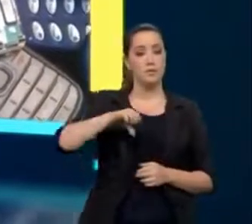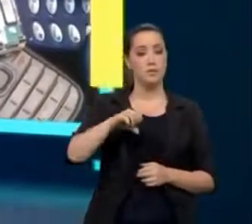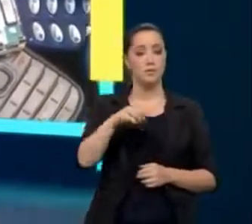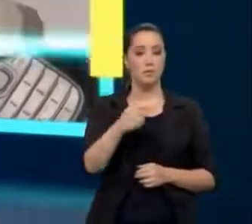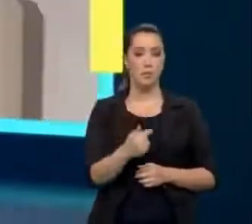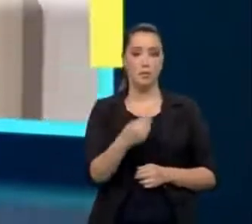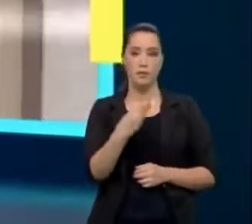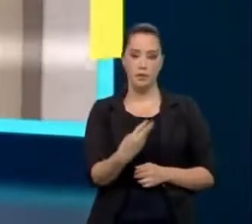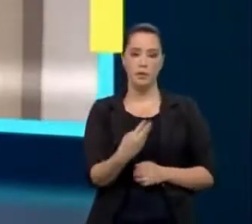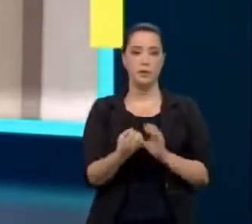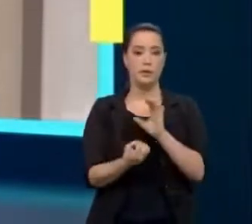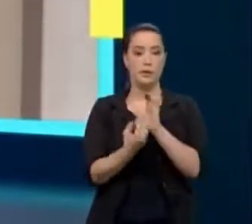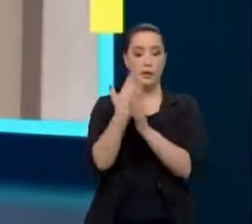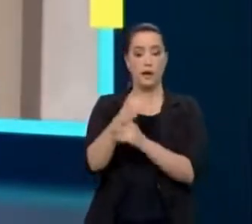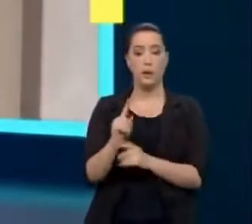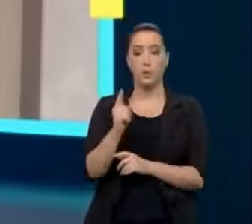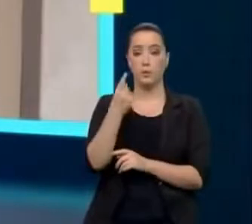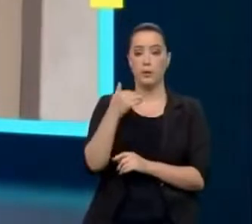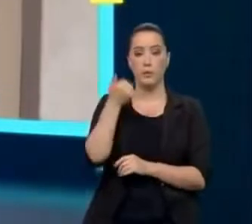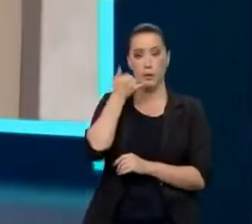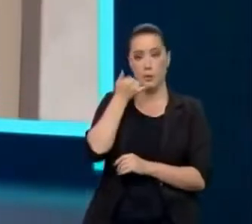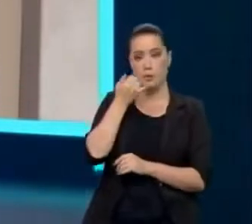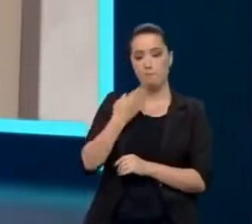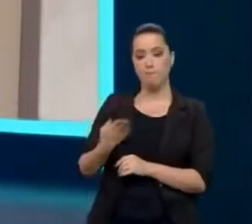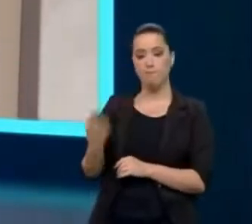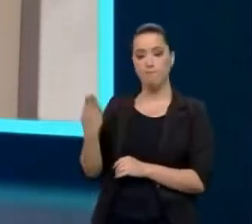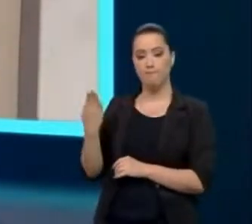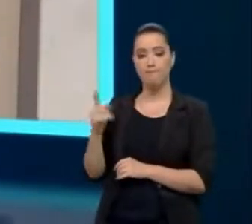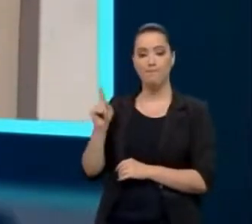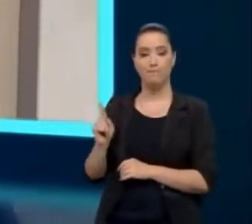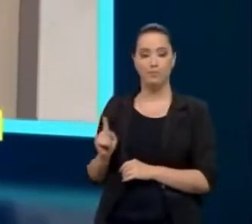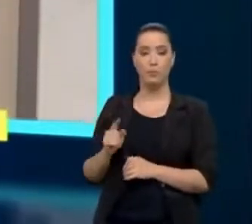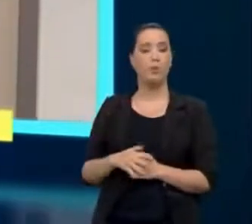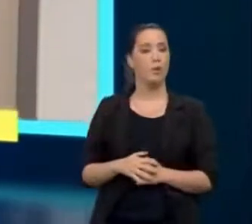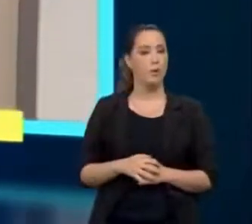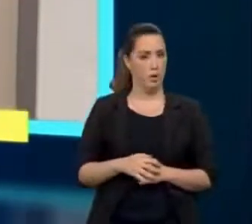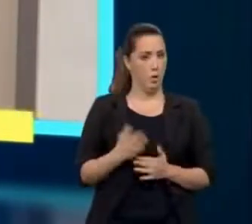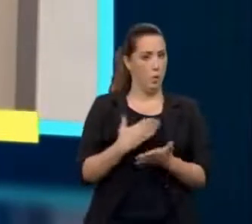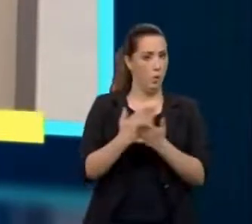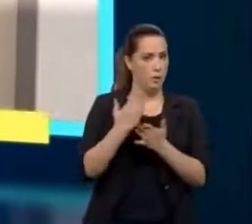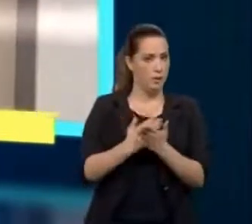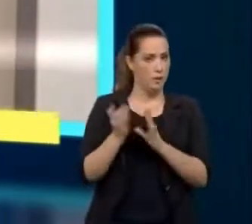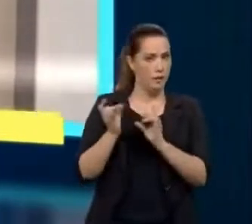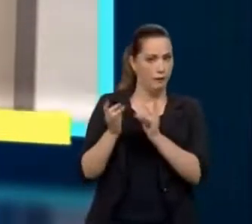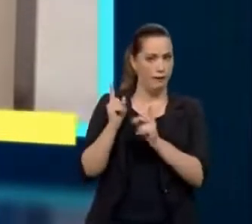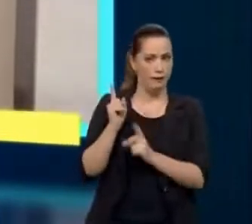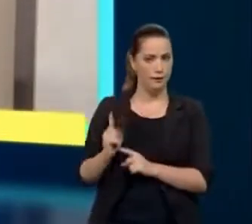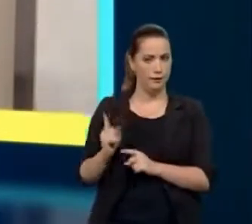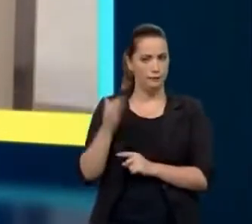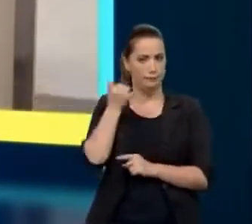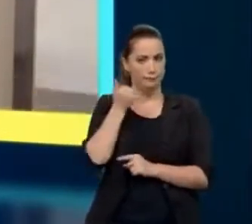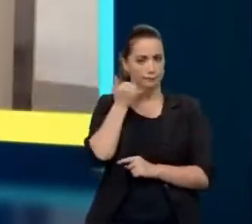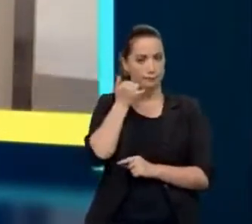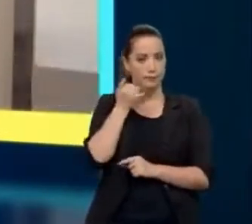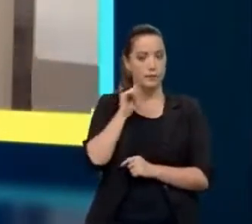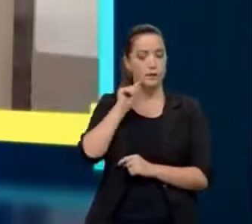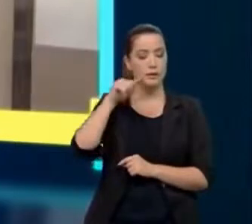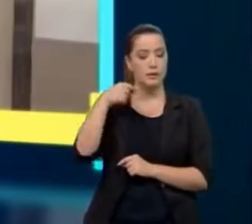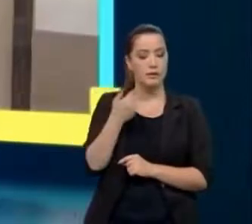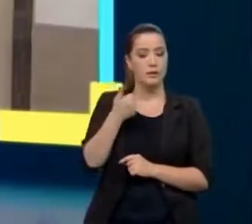foi lançado o Motorola Dynatec 8000X. Com o início da venda desse aparelho, a década